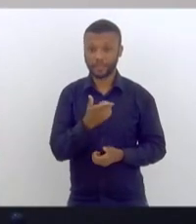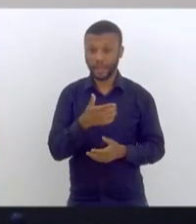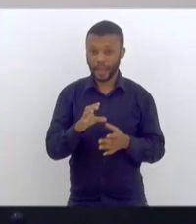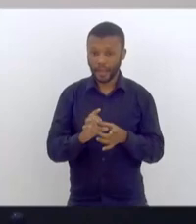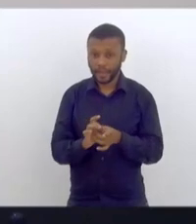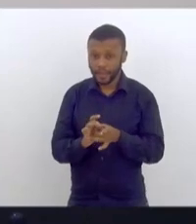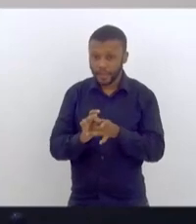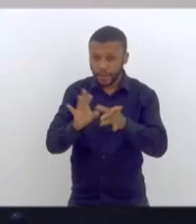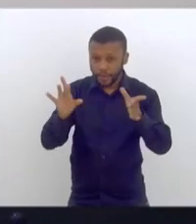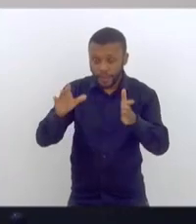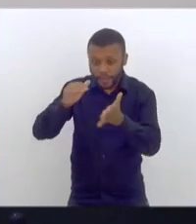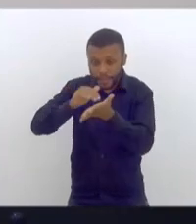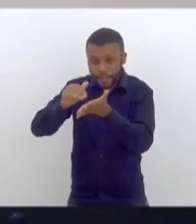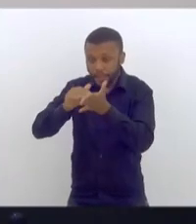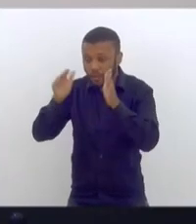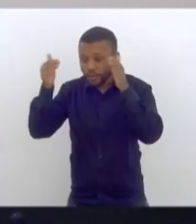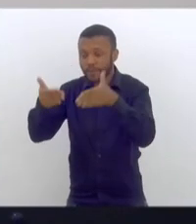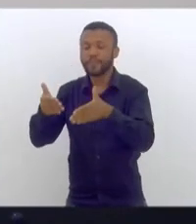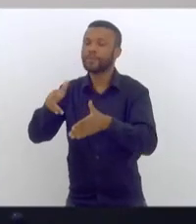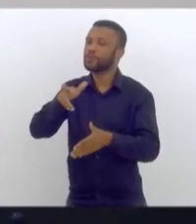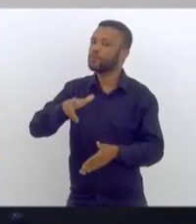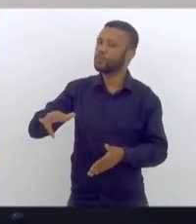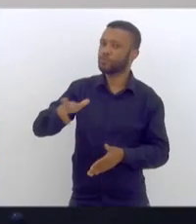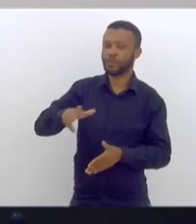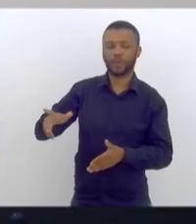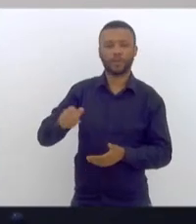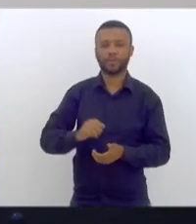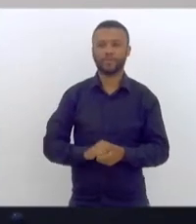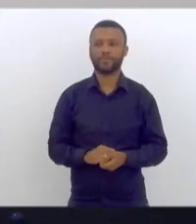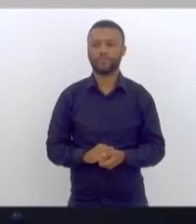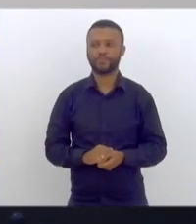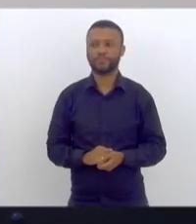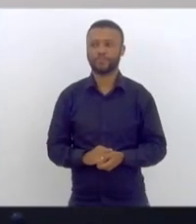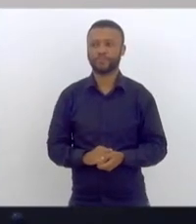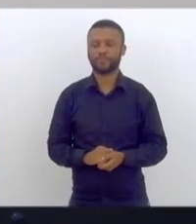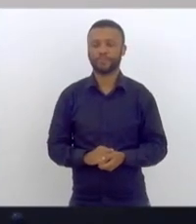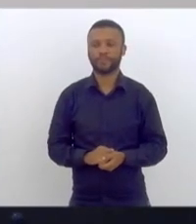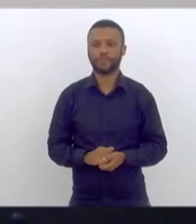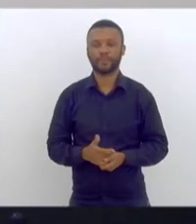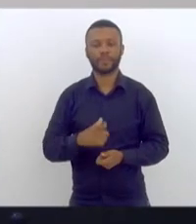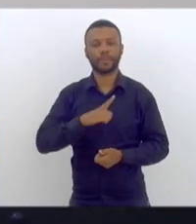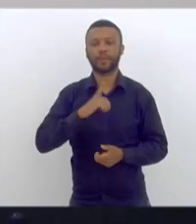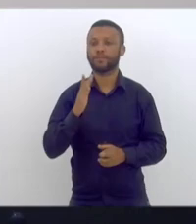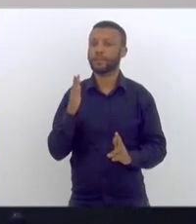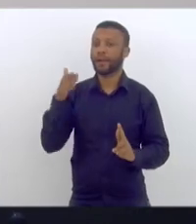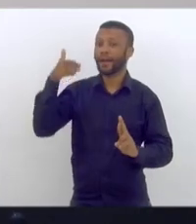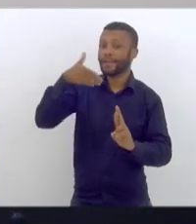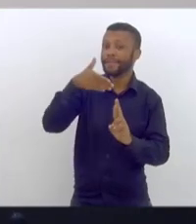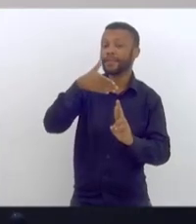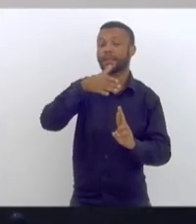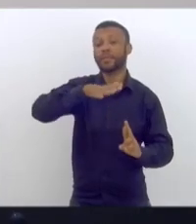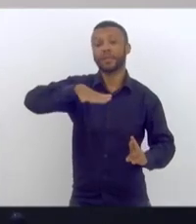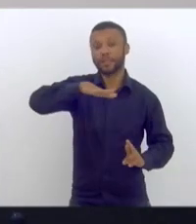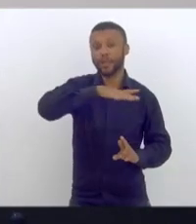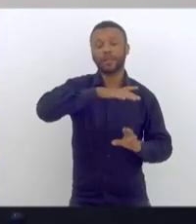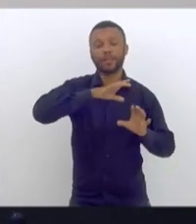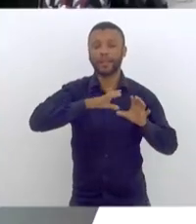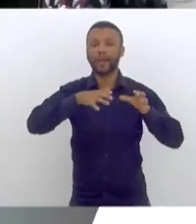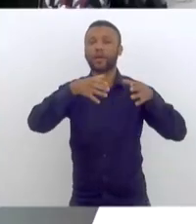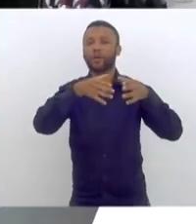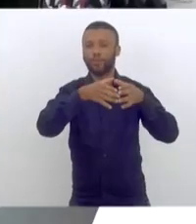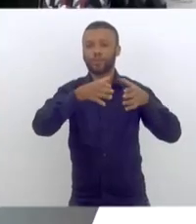exclusivo e deve ficar únicos exclusivamente por conta do há de referendo da comissão